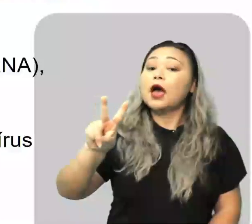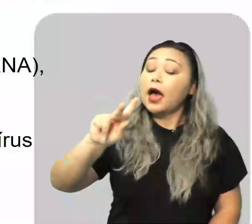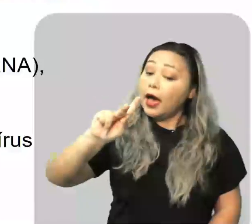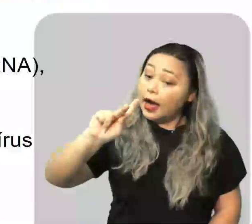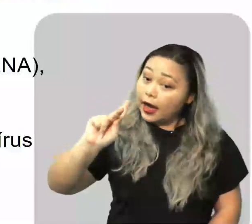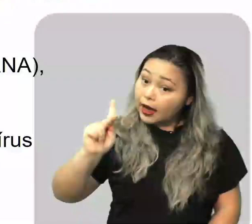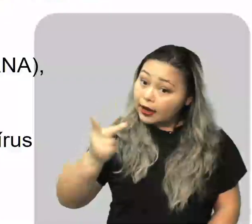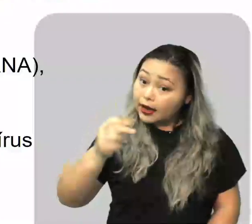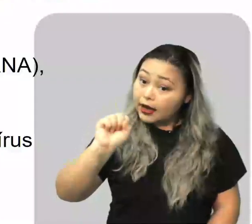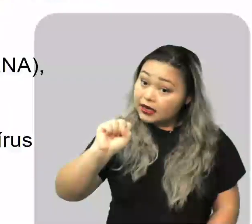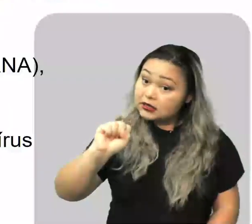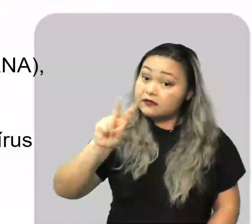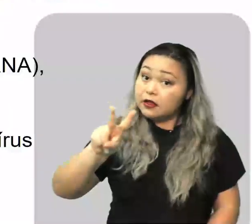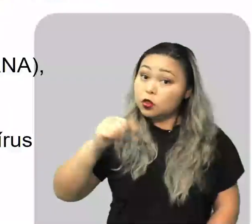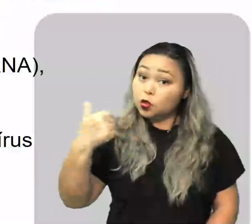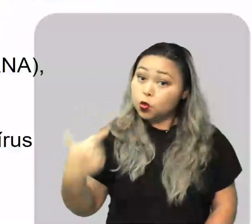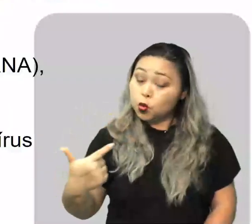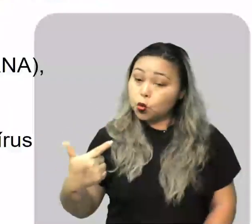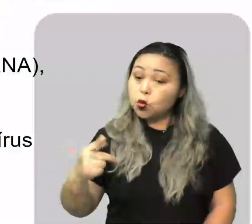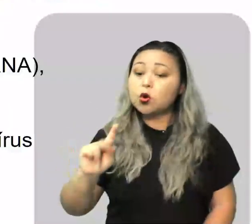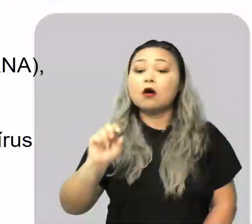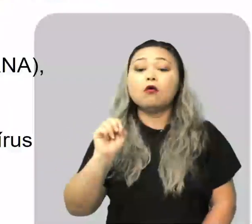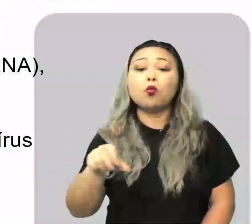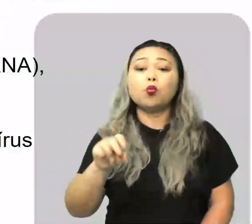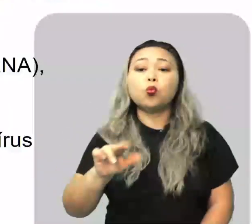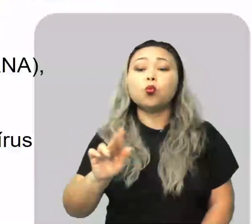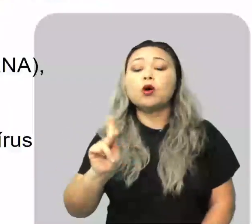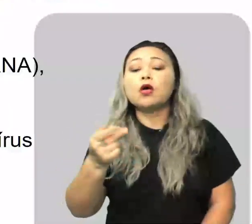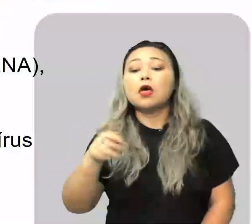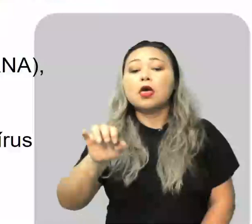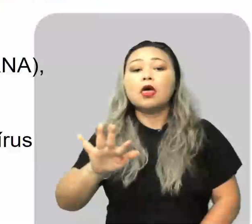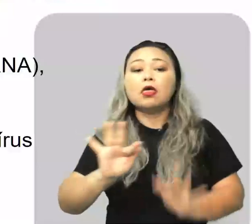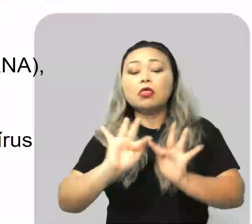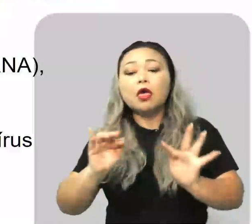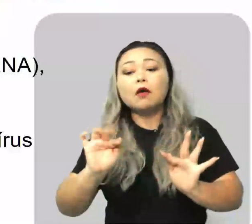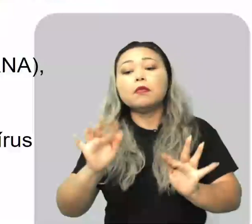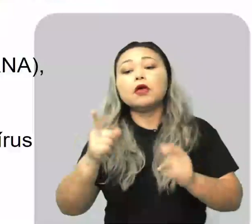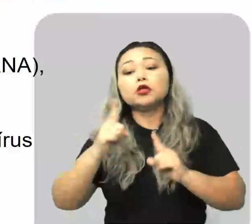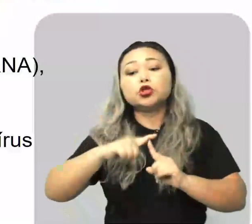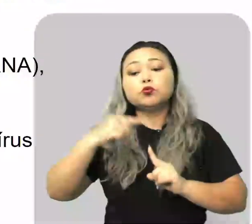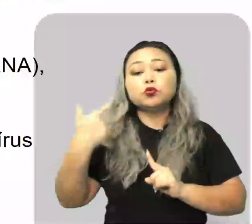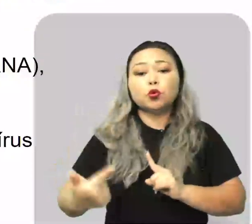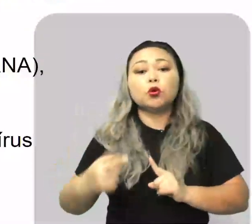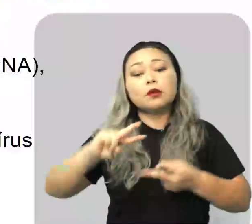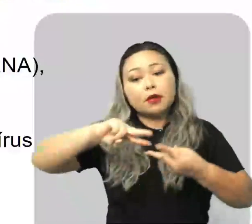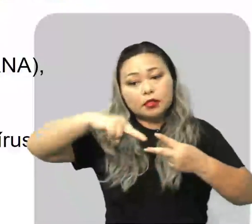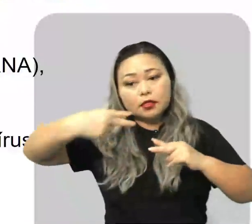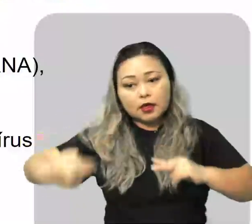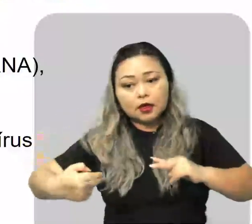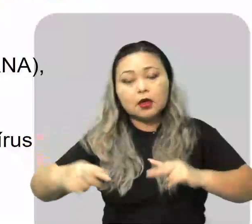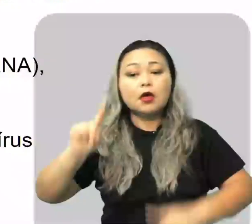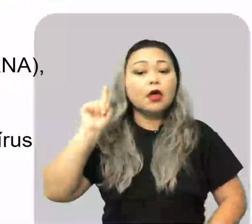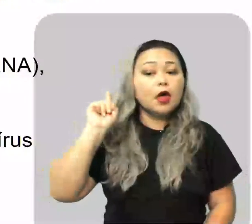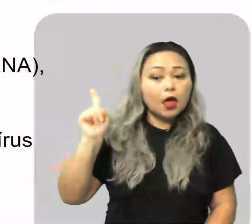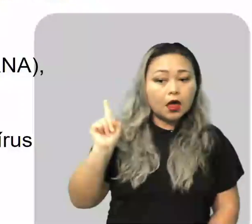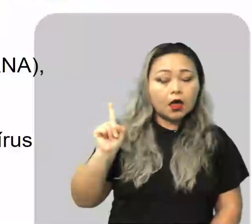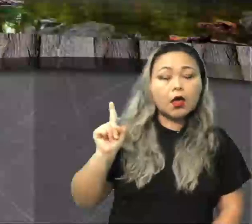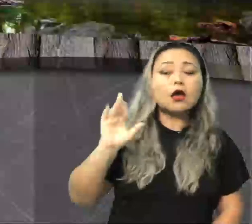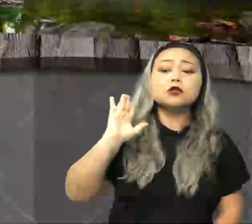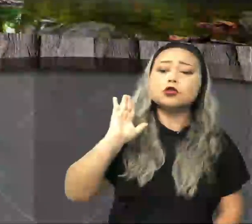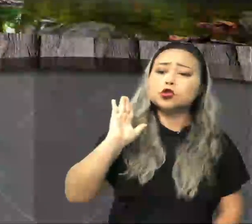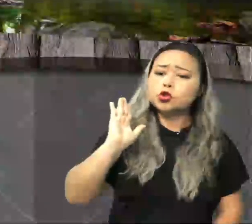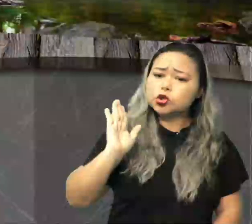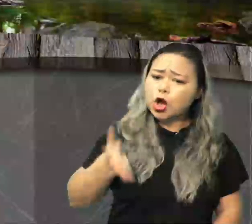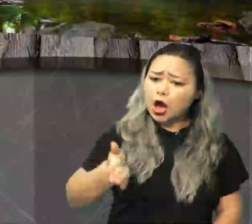HSV2, tá? Vírus herpes simples tipo 2, também um vírus de DNA. Então, esse aqui já